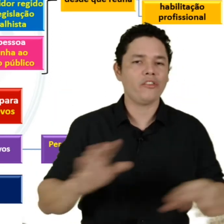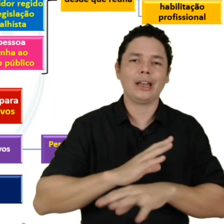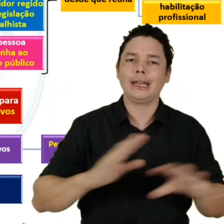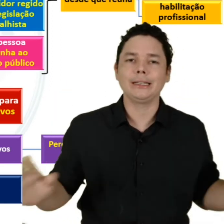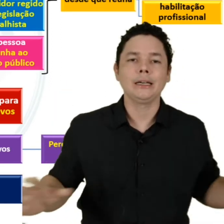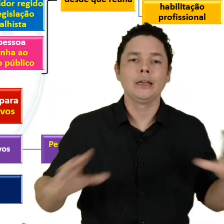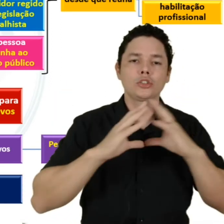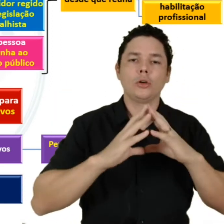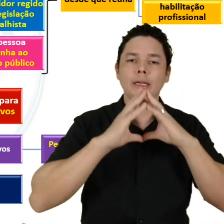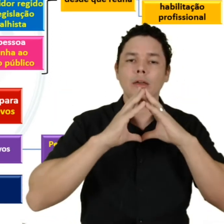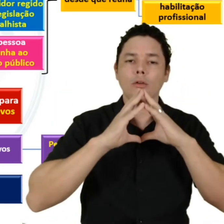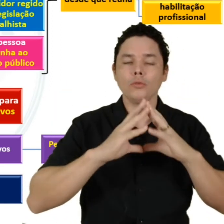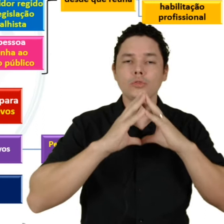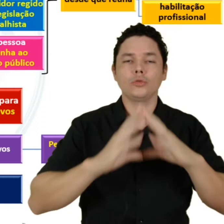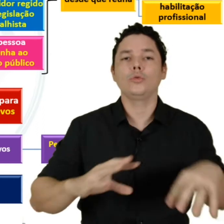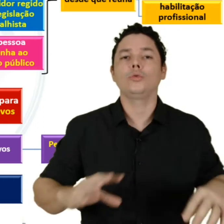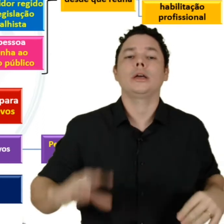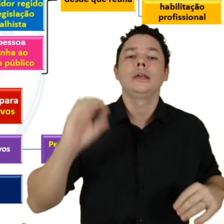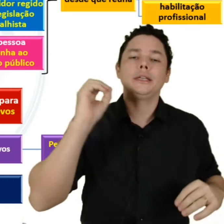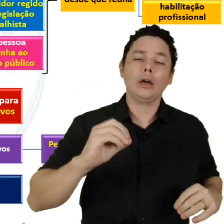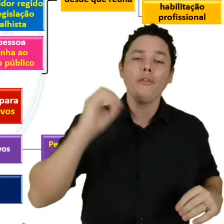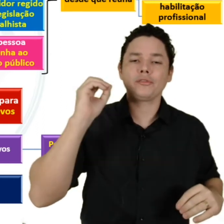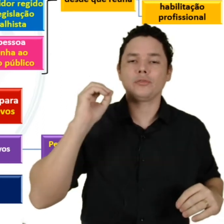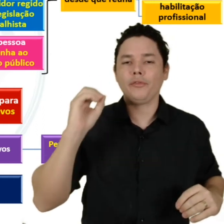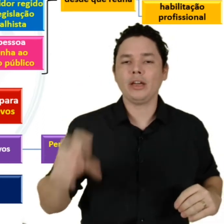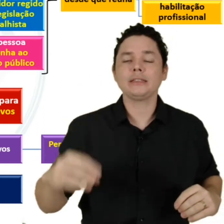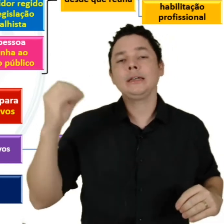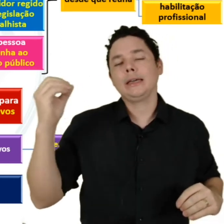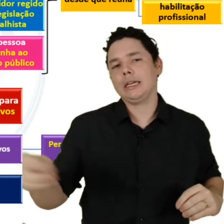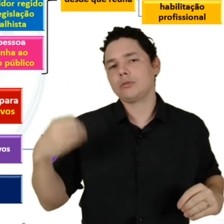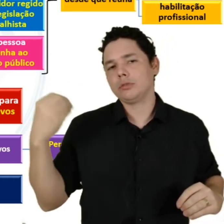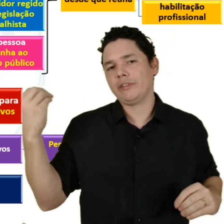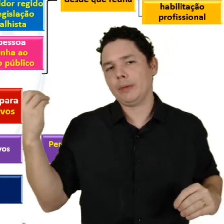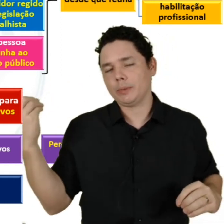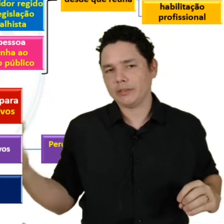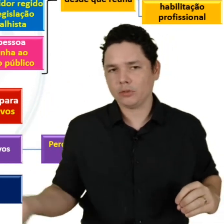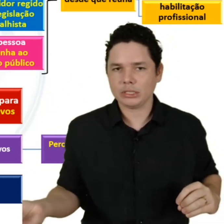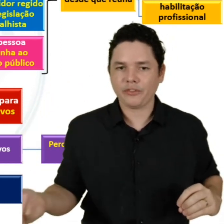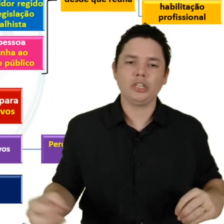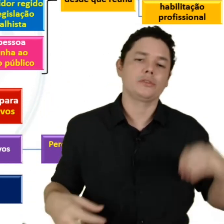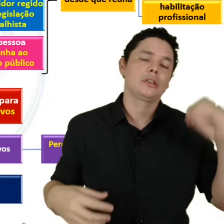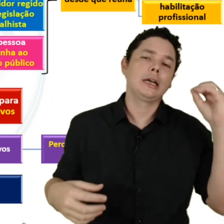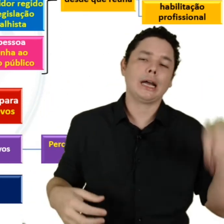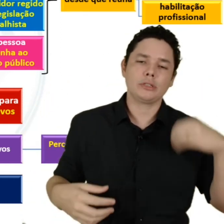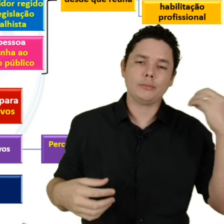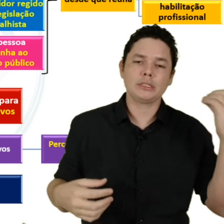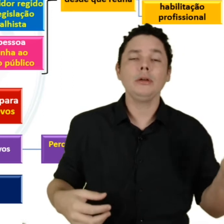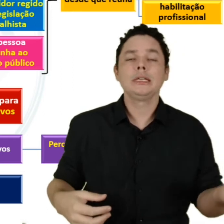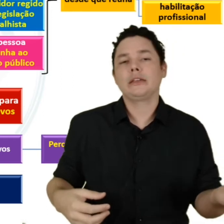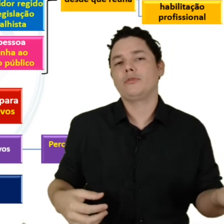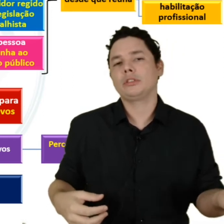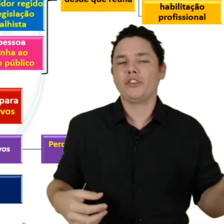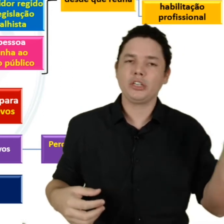não fala nada sobre consulta. Então, função de confiança exclusivamente para servidores efetivos. Cargos em